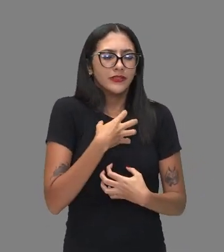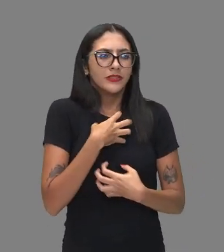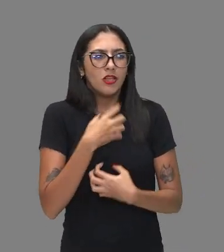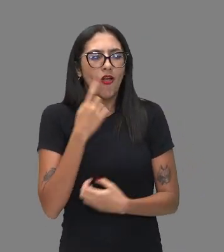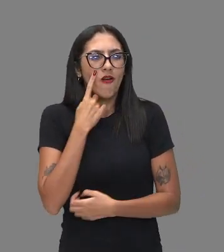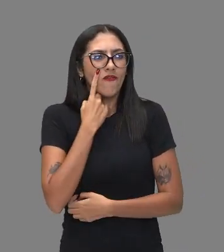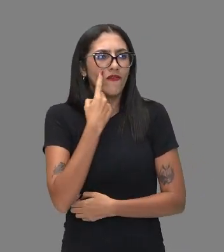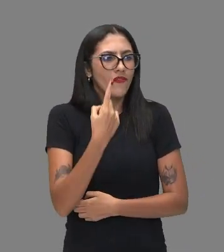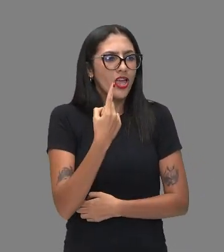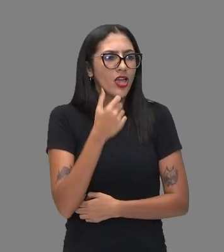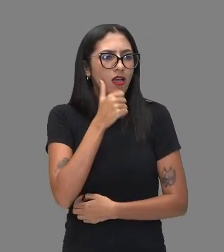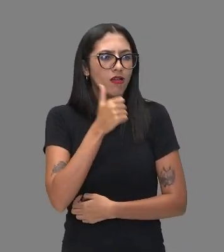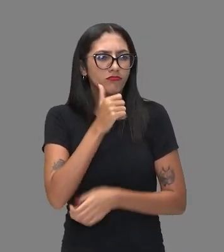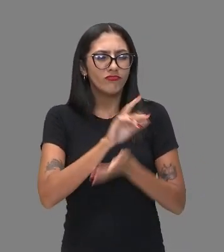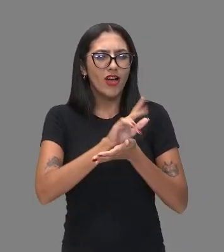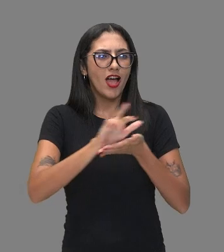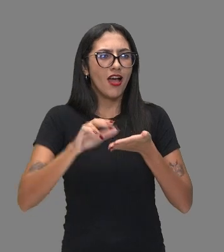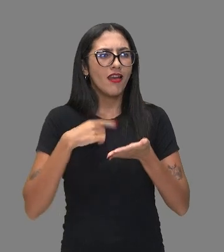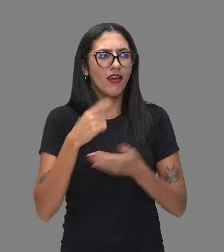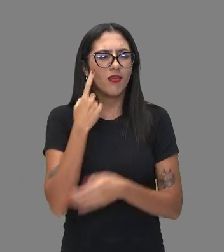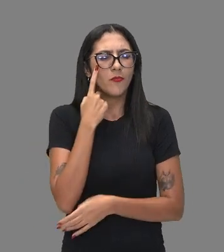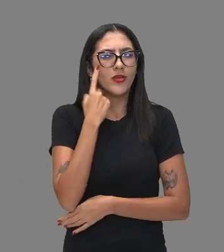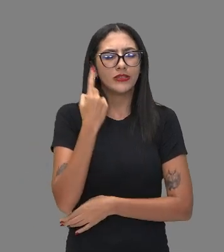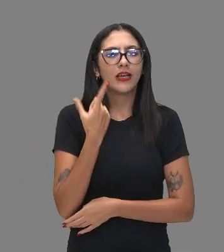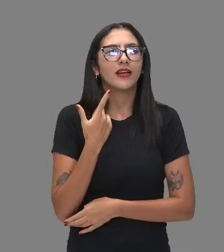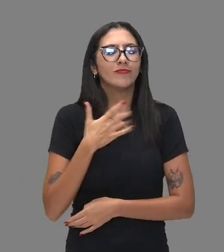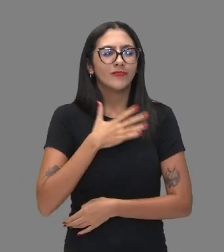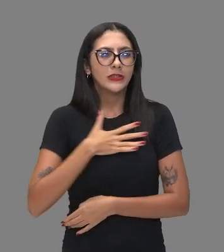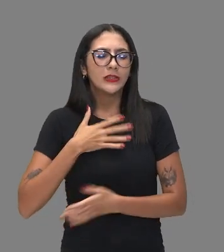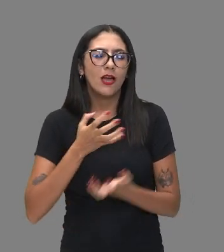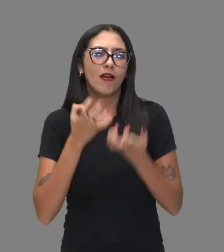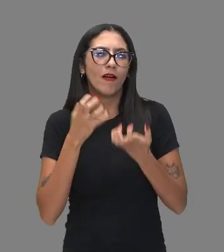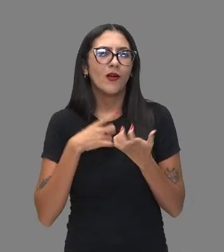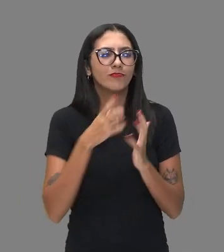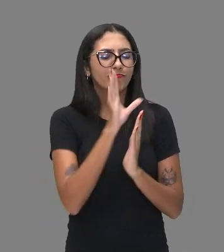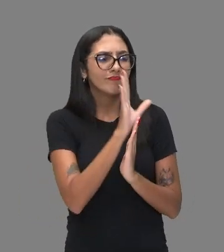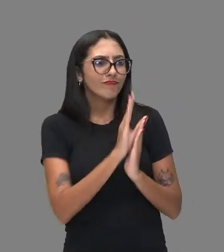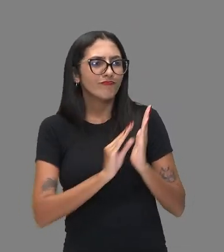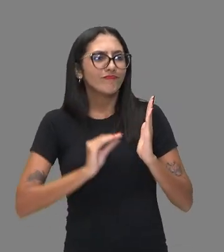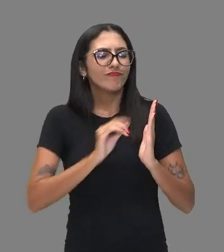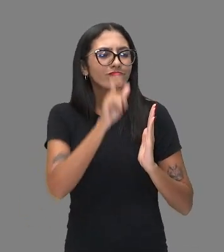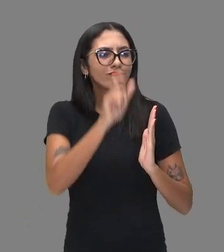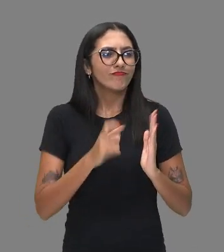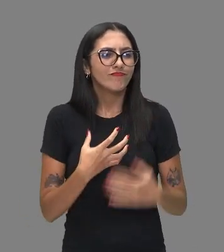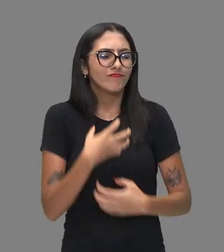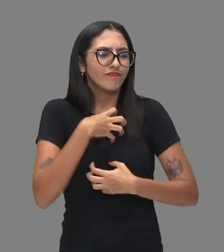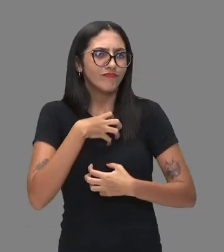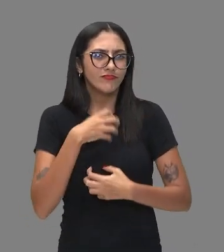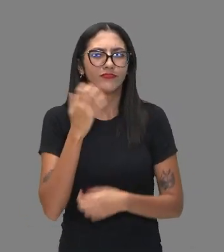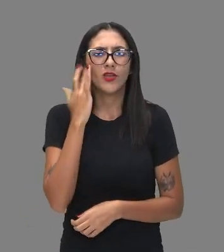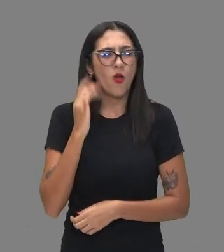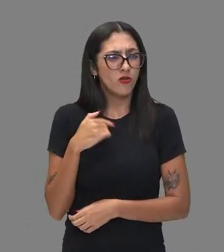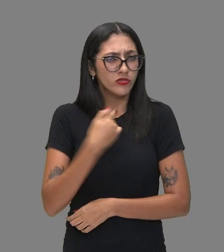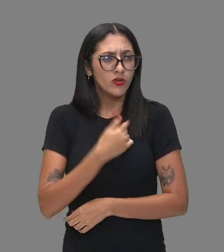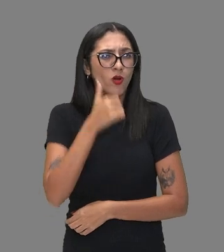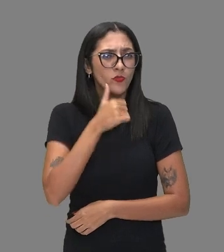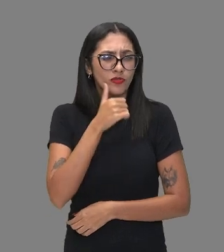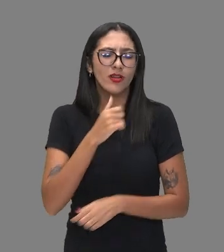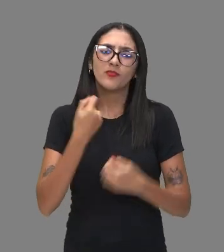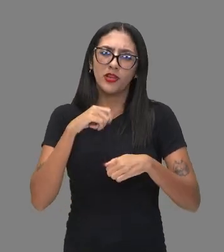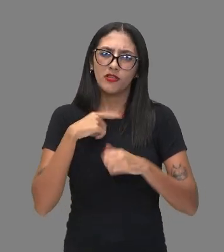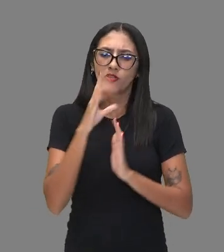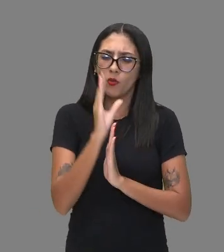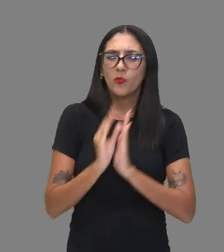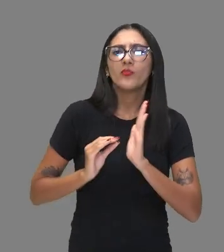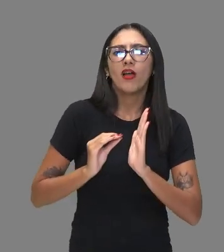vejo uma mulher fazendo tanta coisa, eu digo, eu gostaria de ser como ela, porque eu acho que nós mulheres, nós temos que nos inspirar muito uma